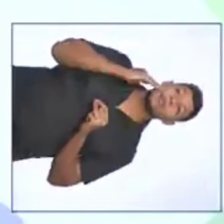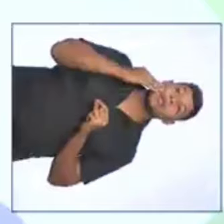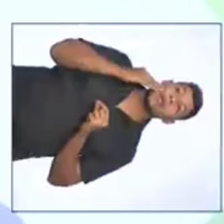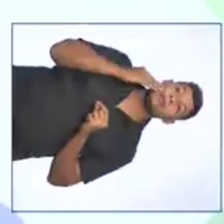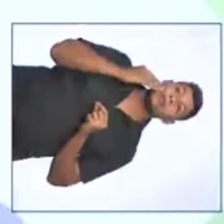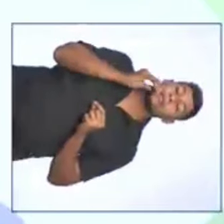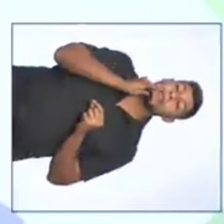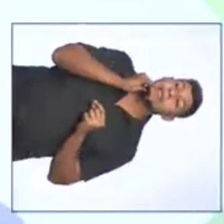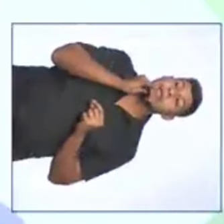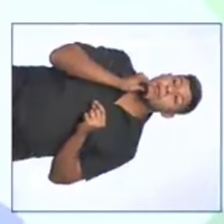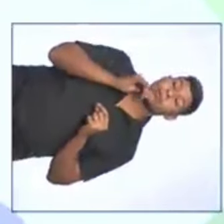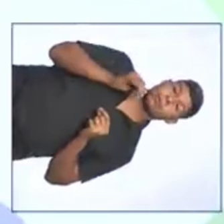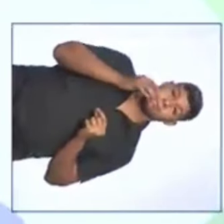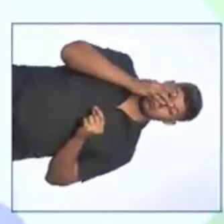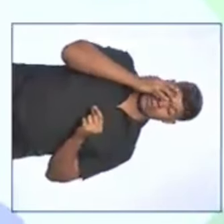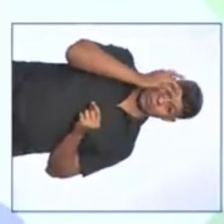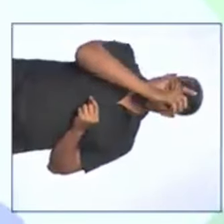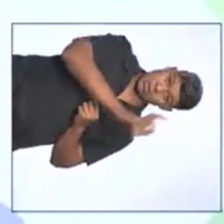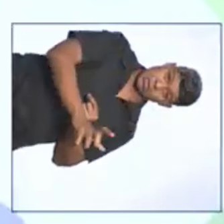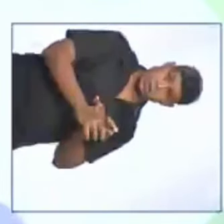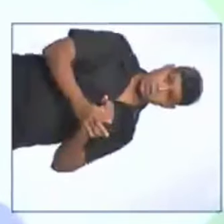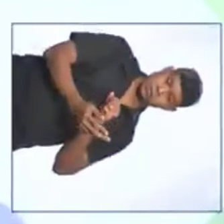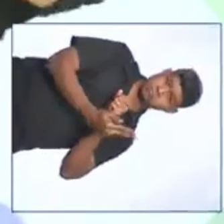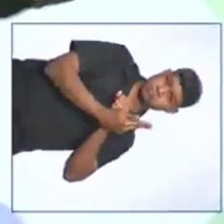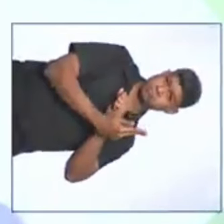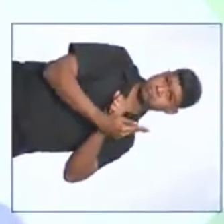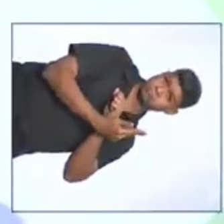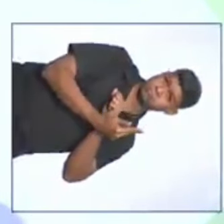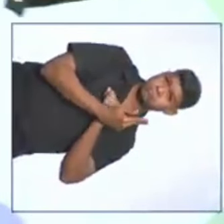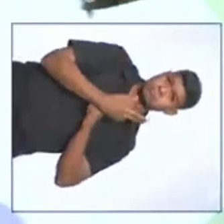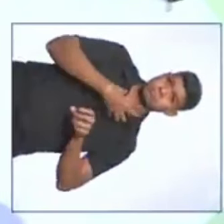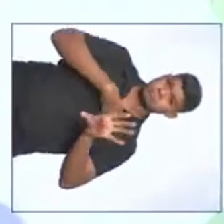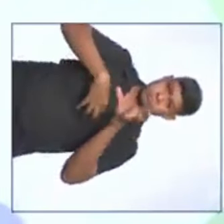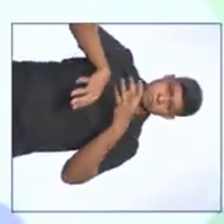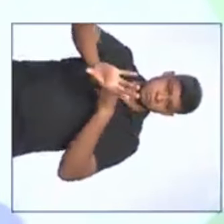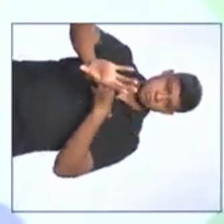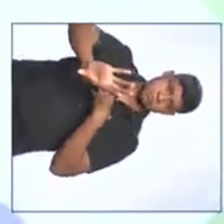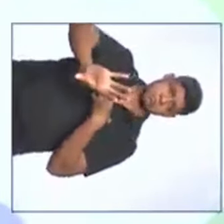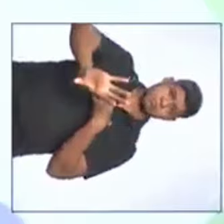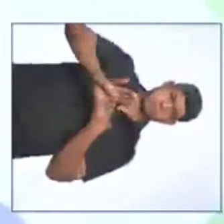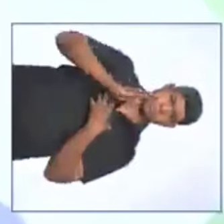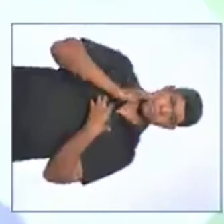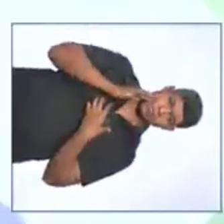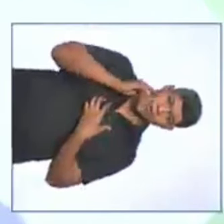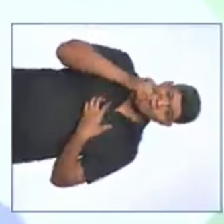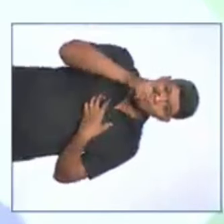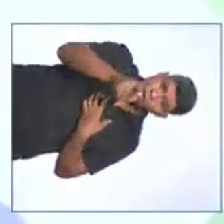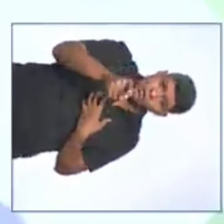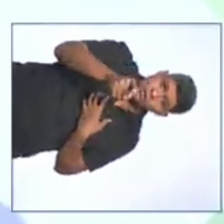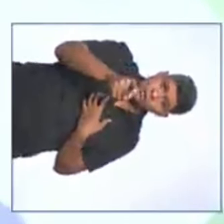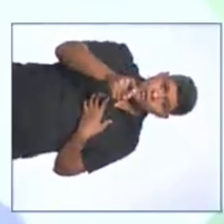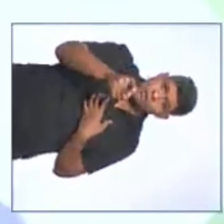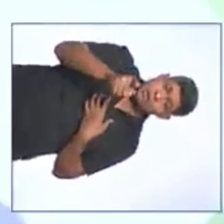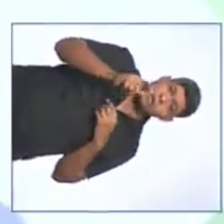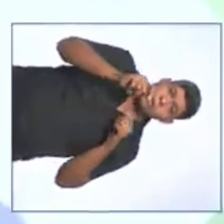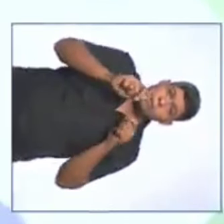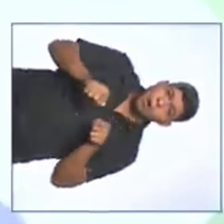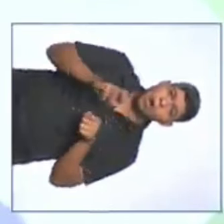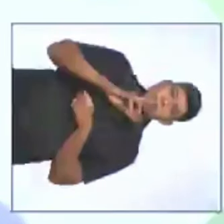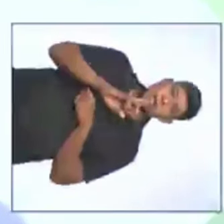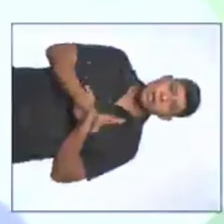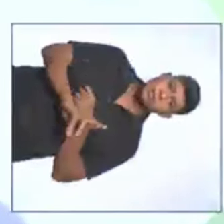alguém que tá lá pela gente, é um sentimento que a gente gera, né. Será que alguns de vocês podem até